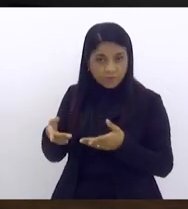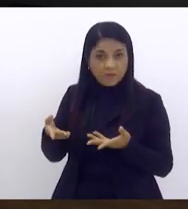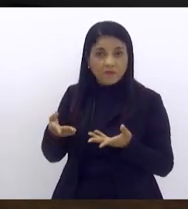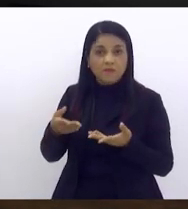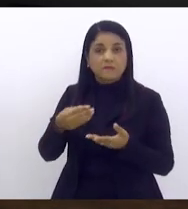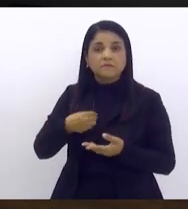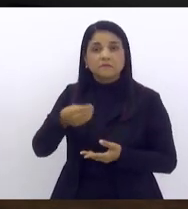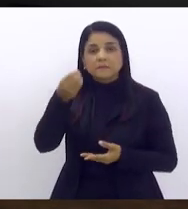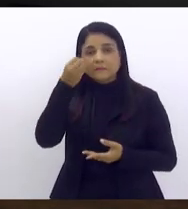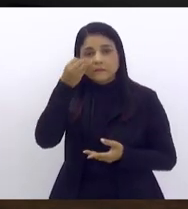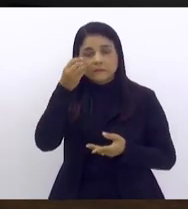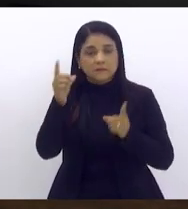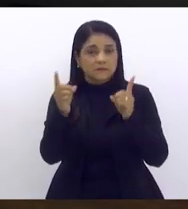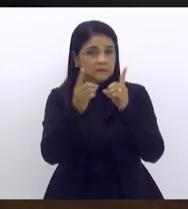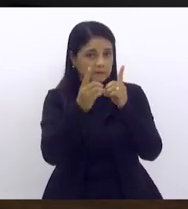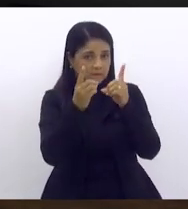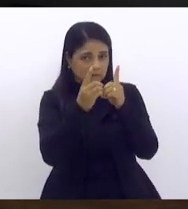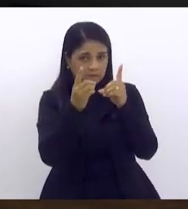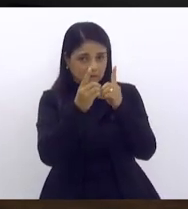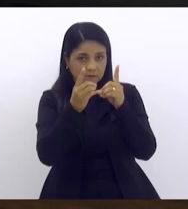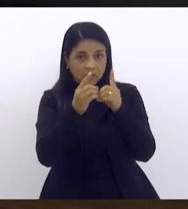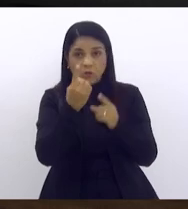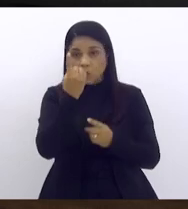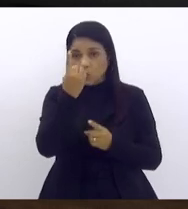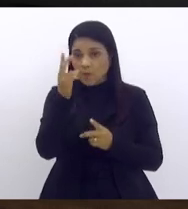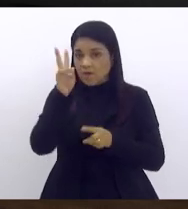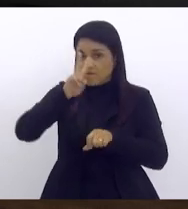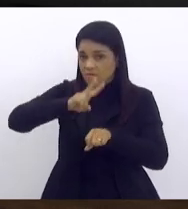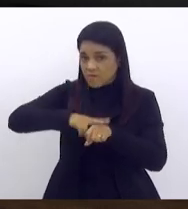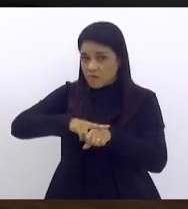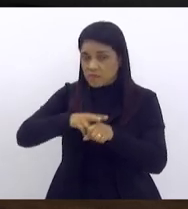nós vamos atender uma vez por ano 27 mil